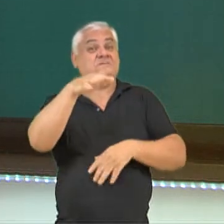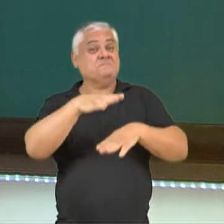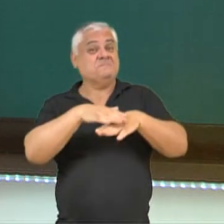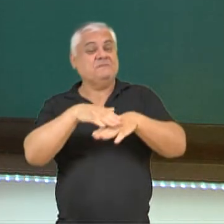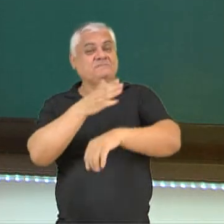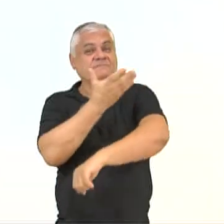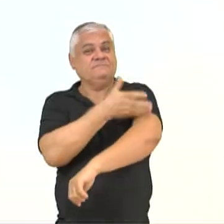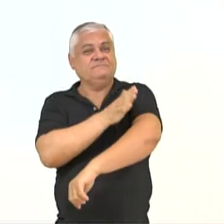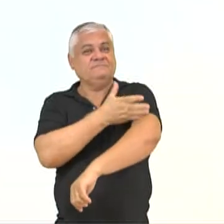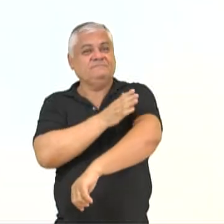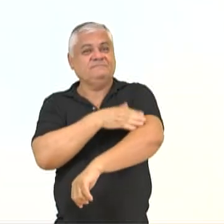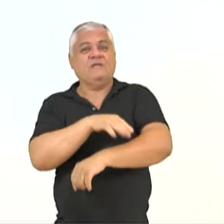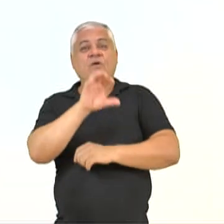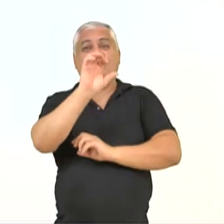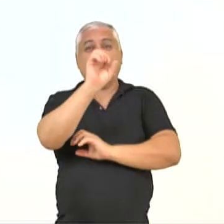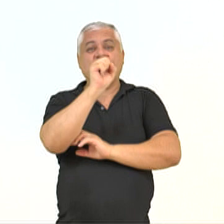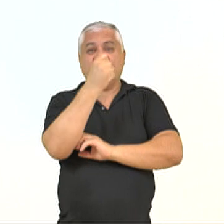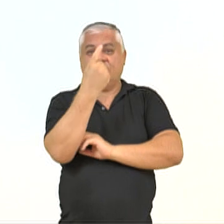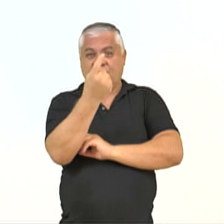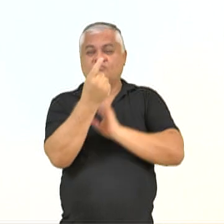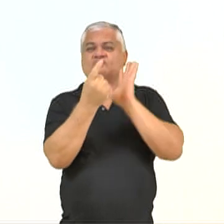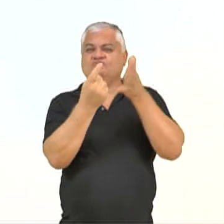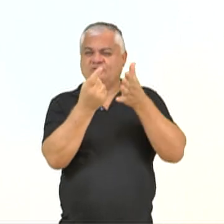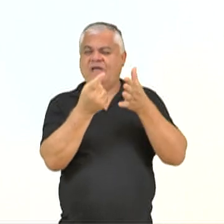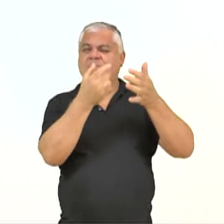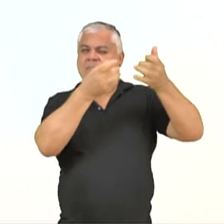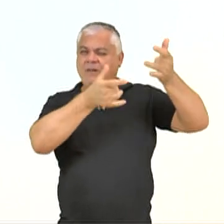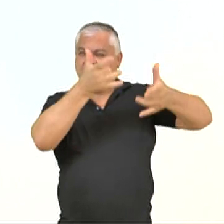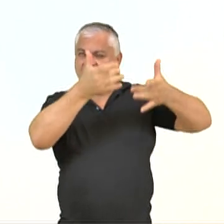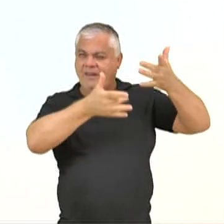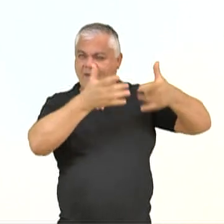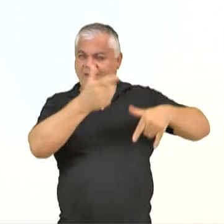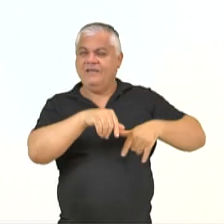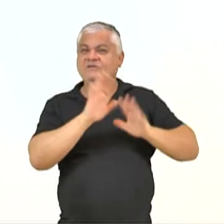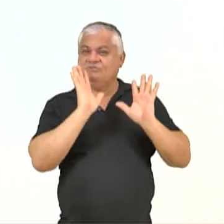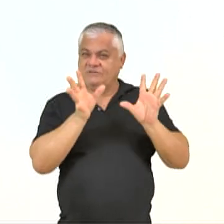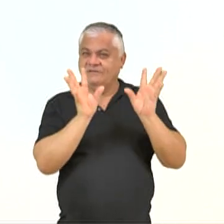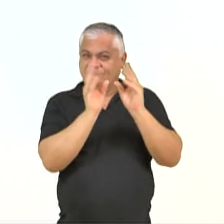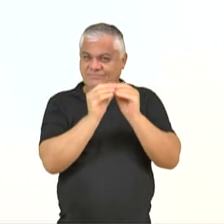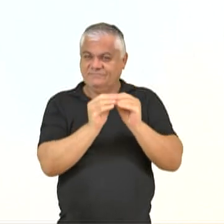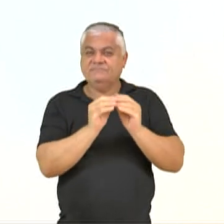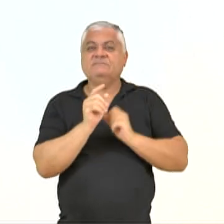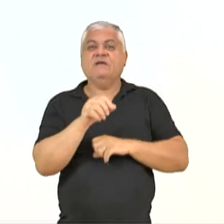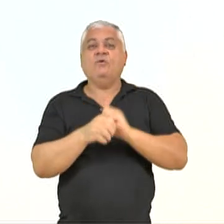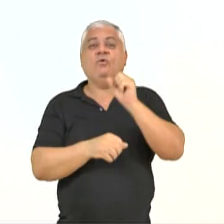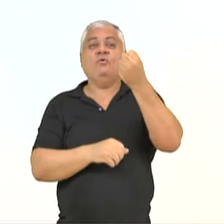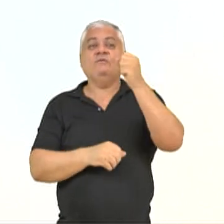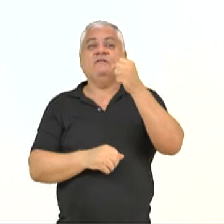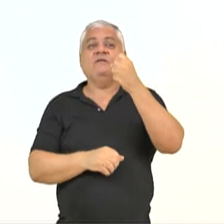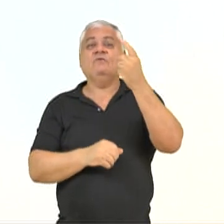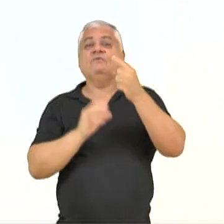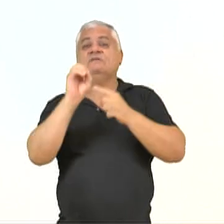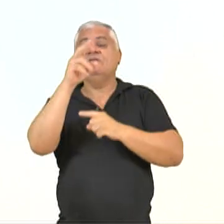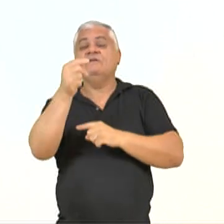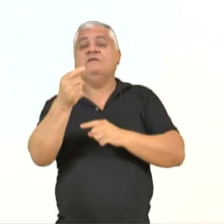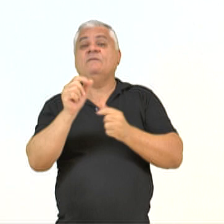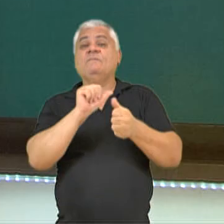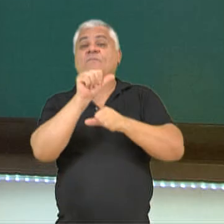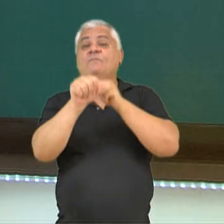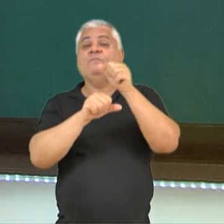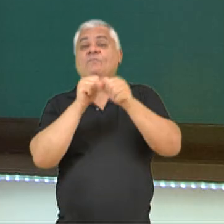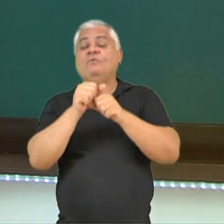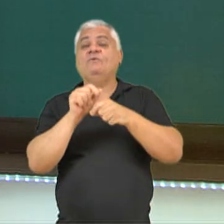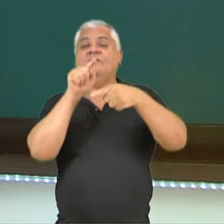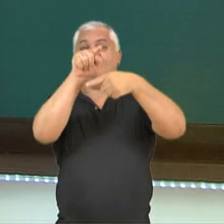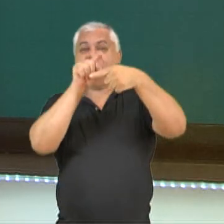vez, ó. Coloquei 81 aqui porque eu já fiz alguma coisa com 81, você já vai saber o que fazer. Transforma aqui em fração e